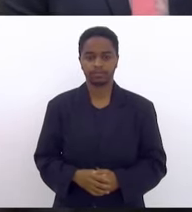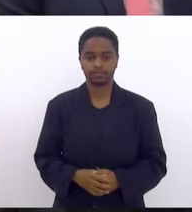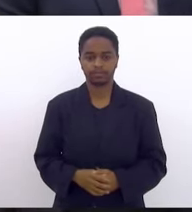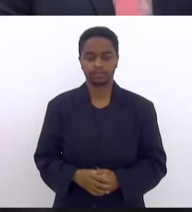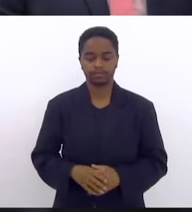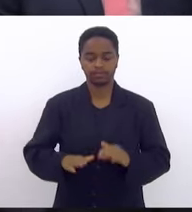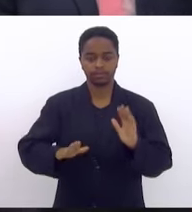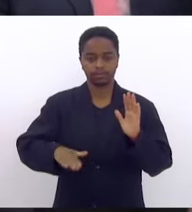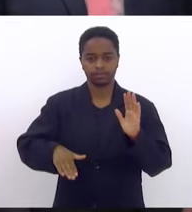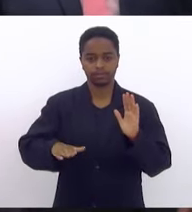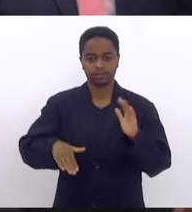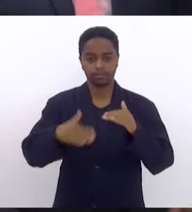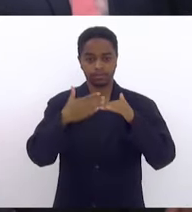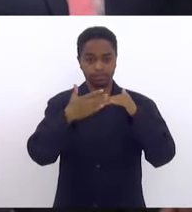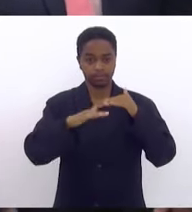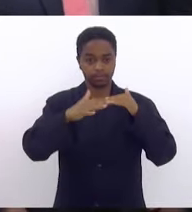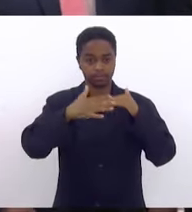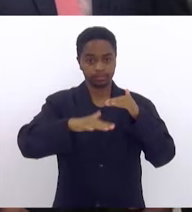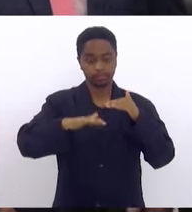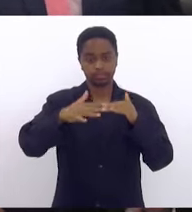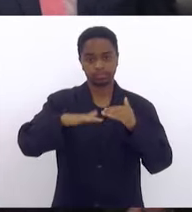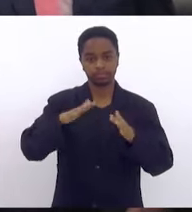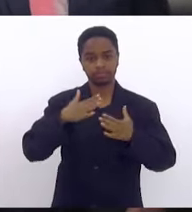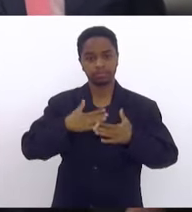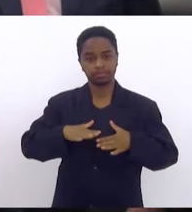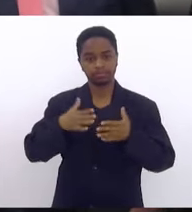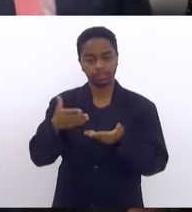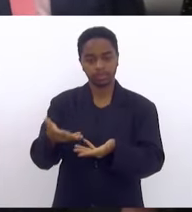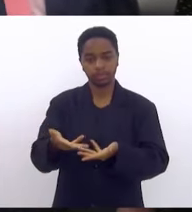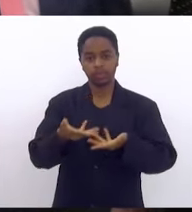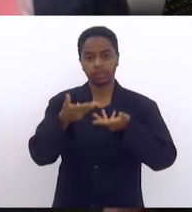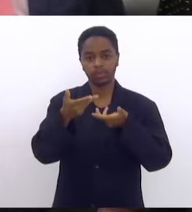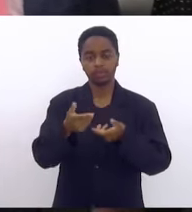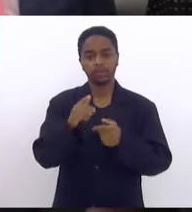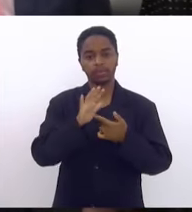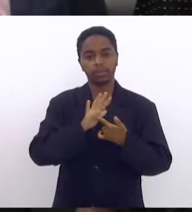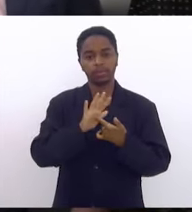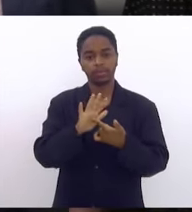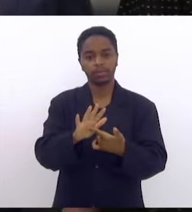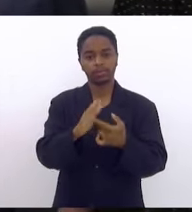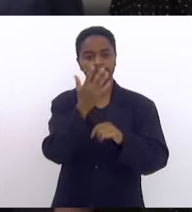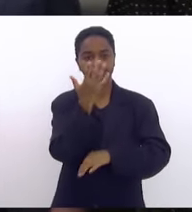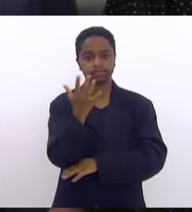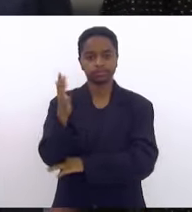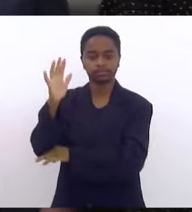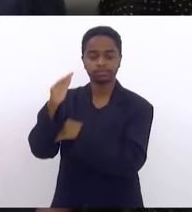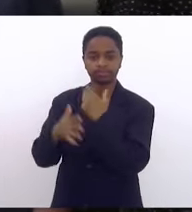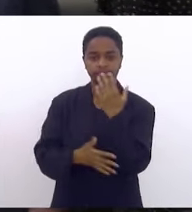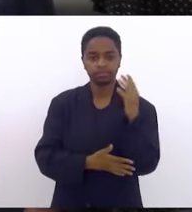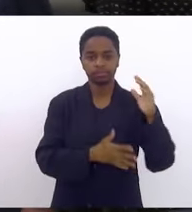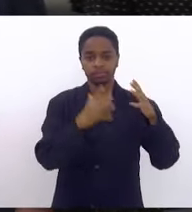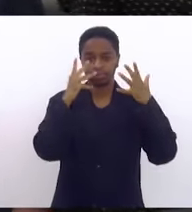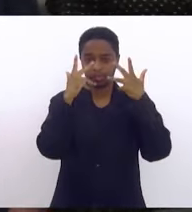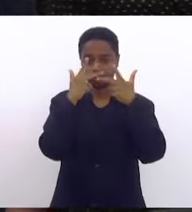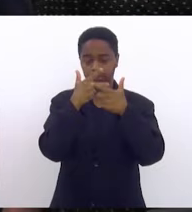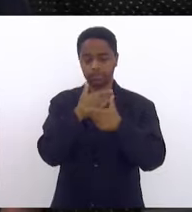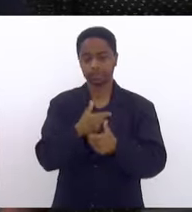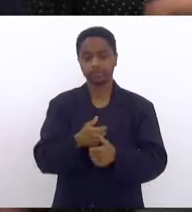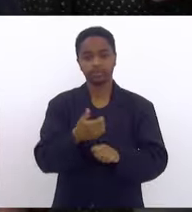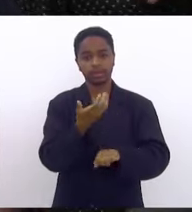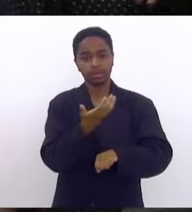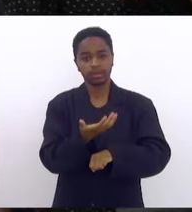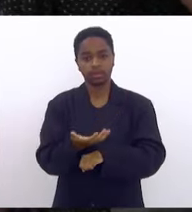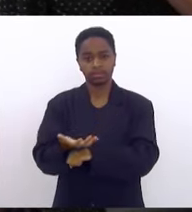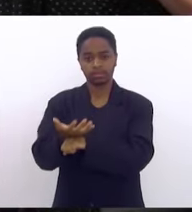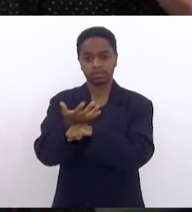As colam no horizonte hospitaleiras, respiram ar das verdes matas com o anil. Na